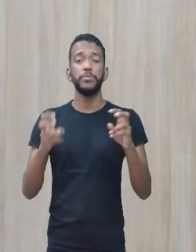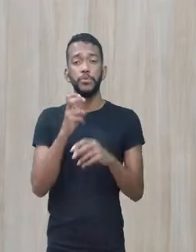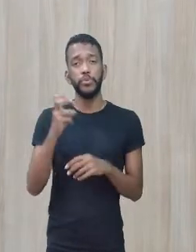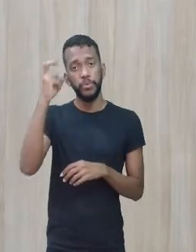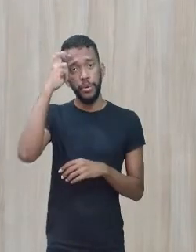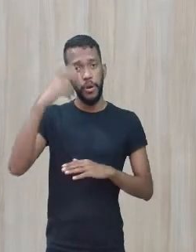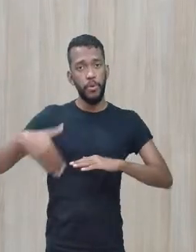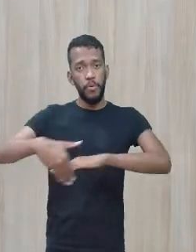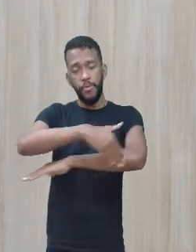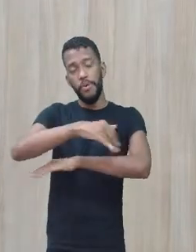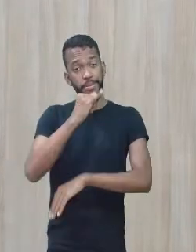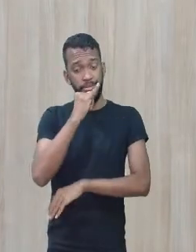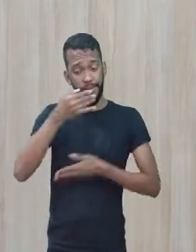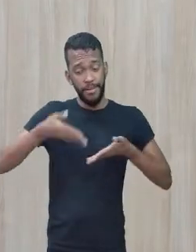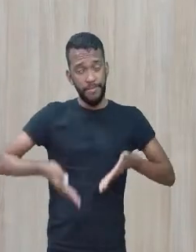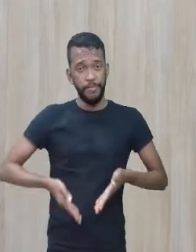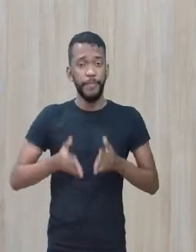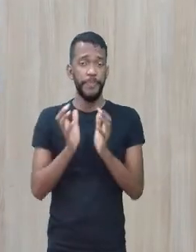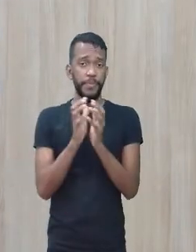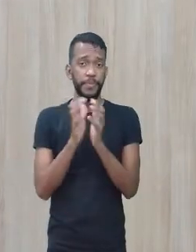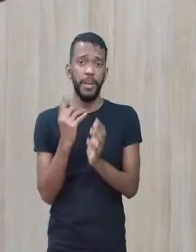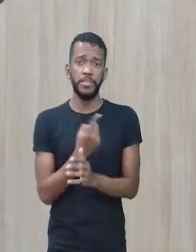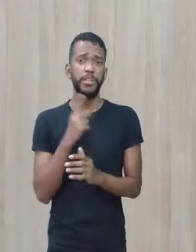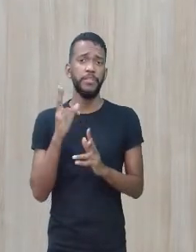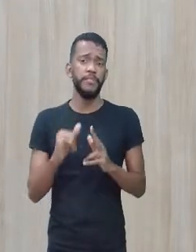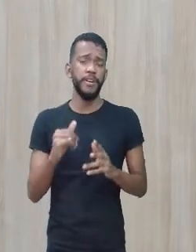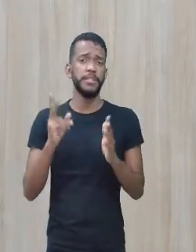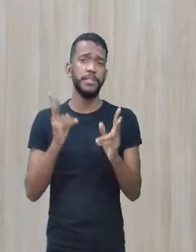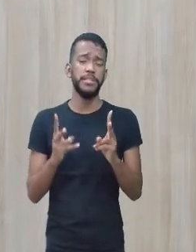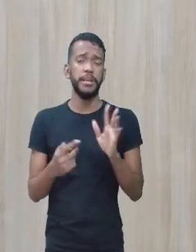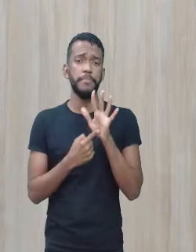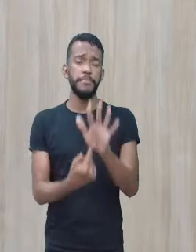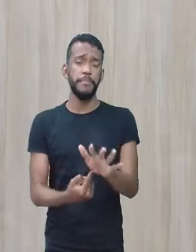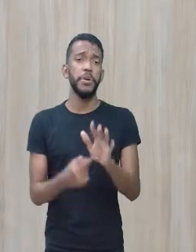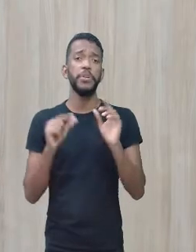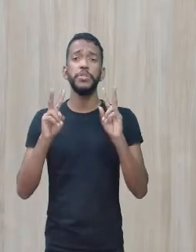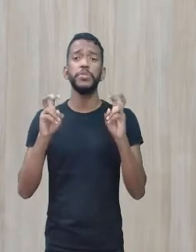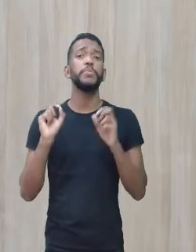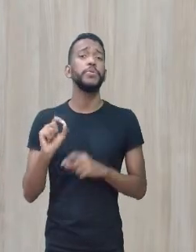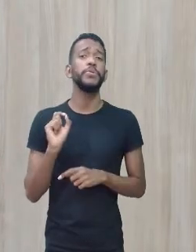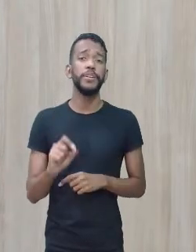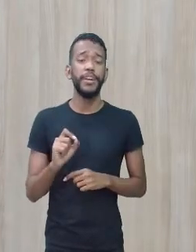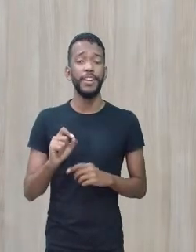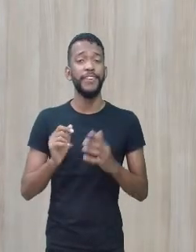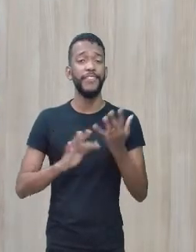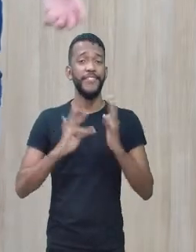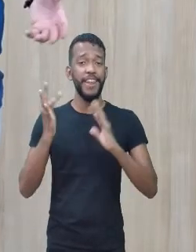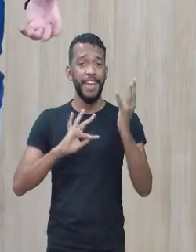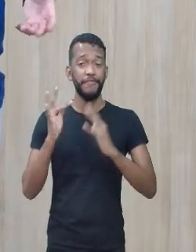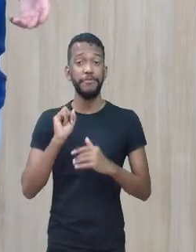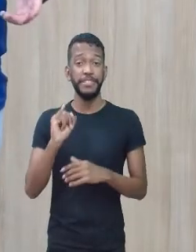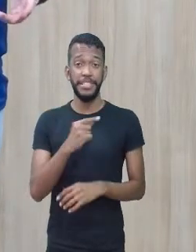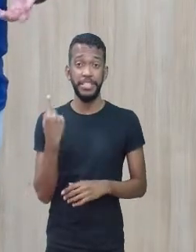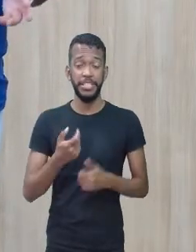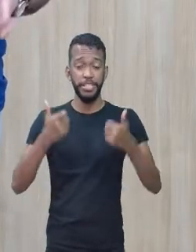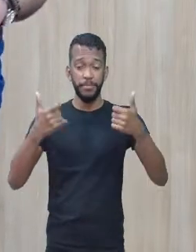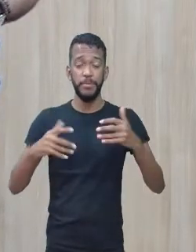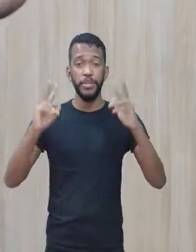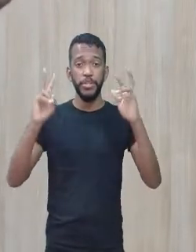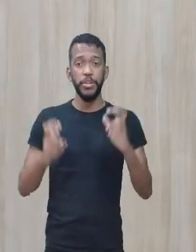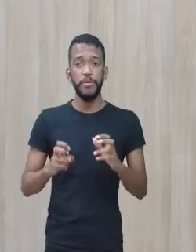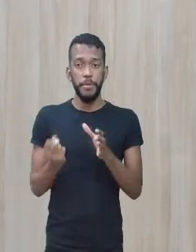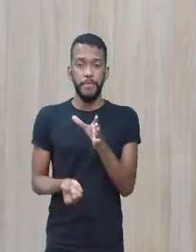por exemplo, no Recife, a gente vai associar logo a figura do frevo. Se a gente fala no manifestação